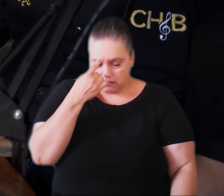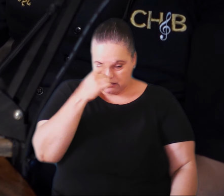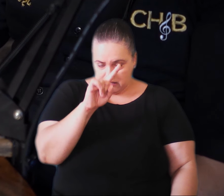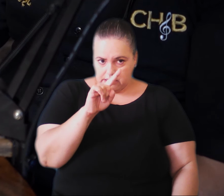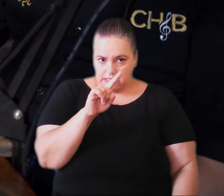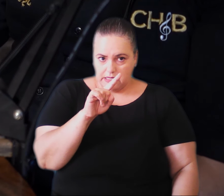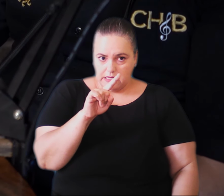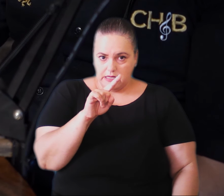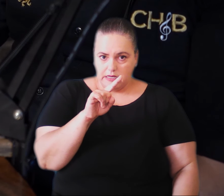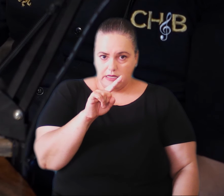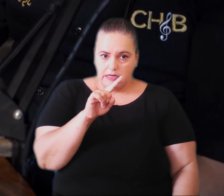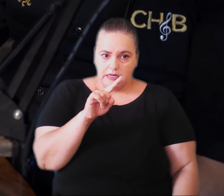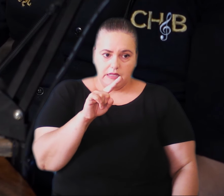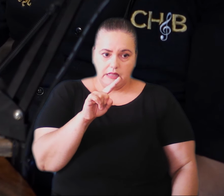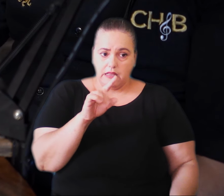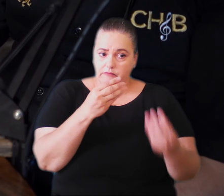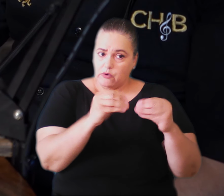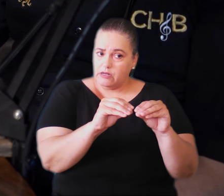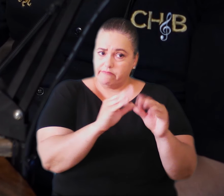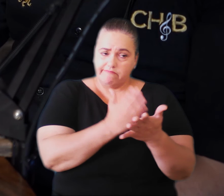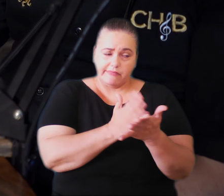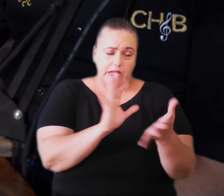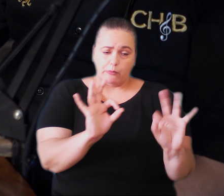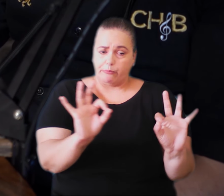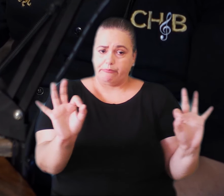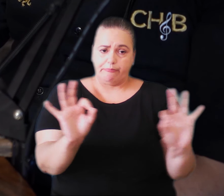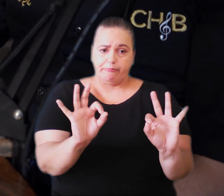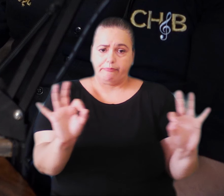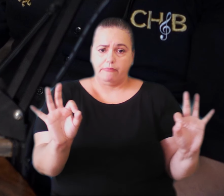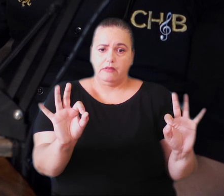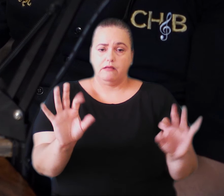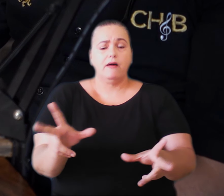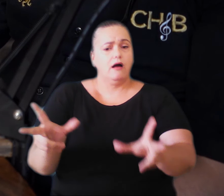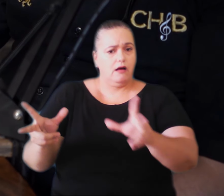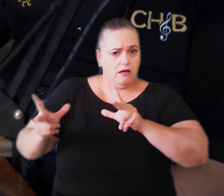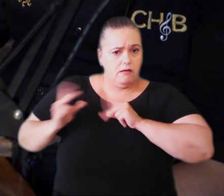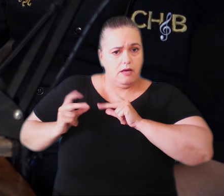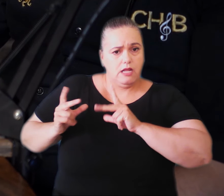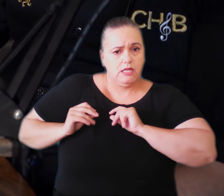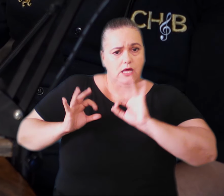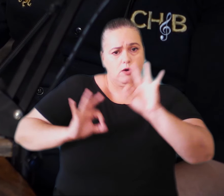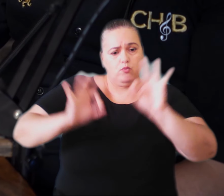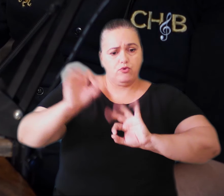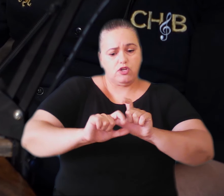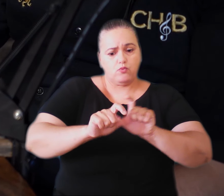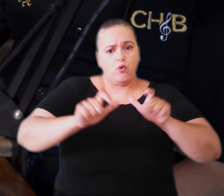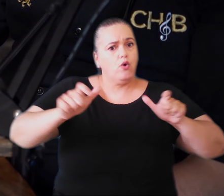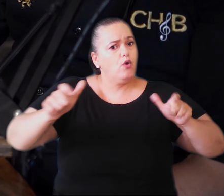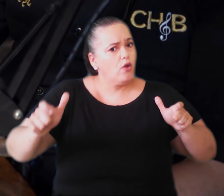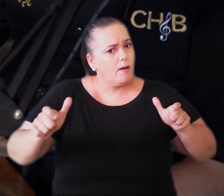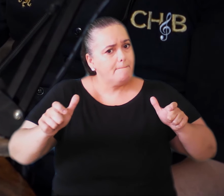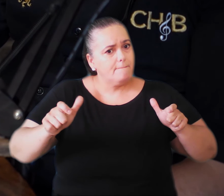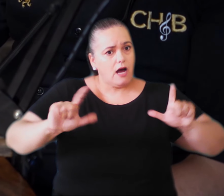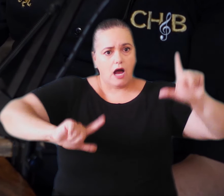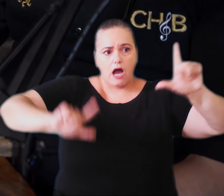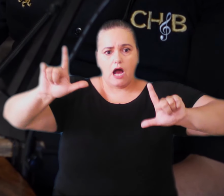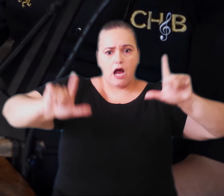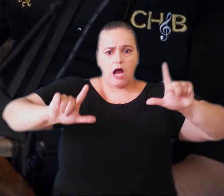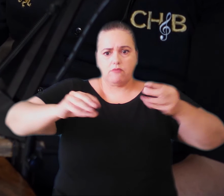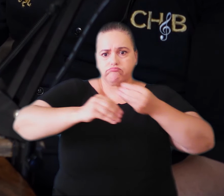passamos, mas ficou ali, não saiu de lá. Não, isso aqui merecia um projeto desse, né? Um Galpão Crioulo, quem sabe lançar pela